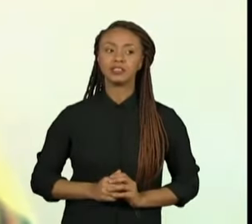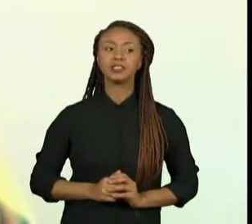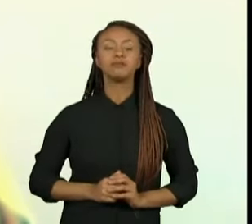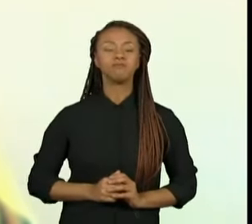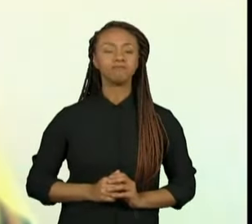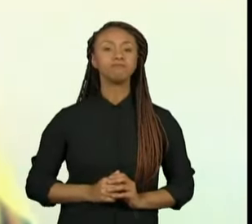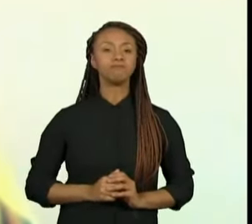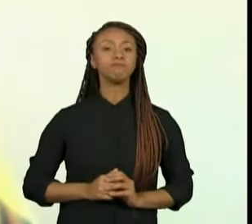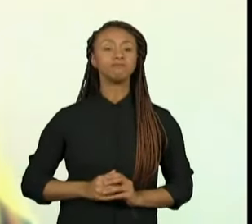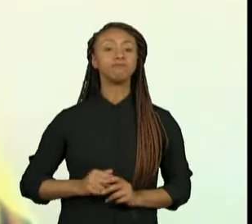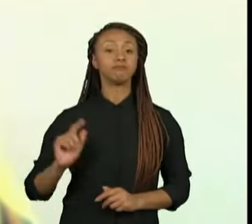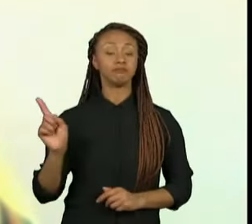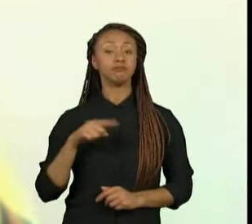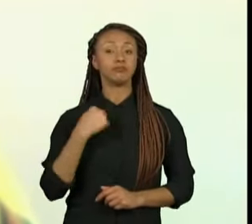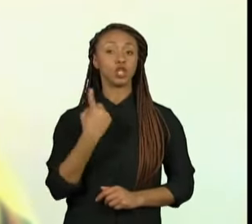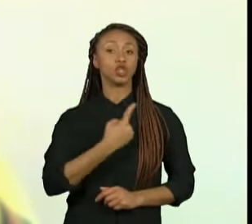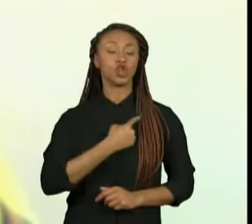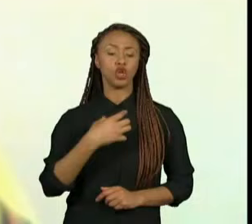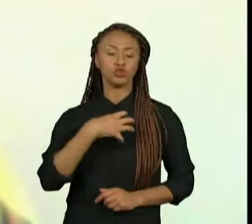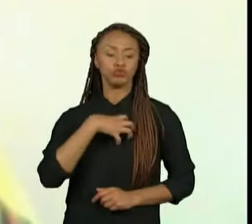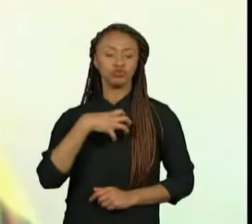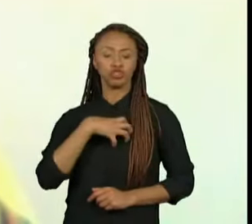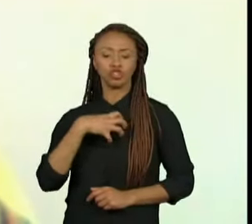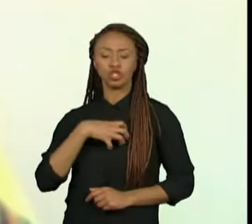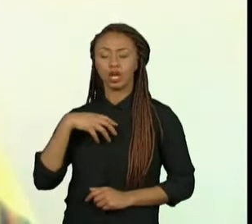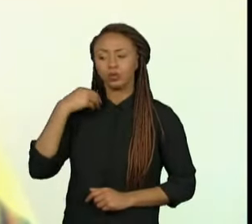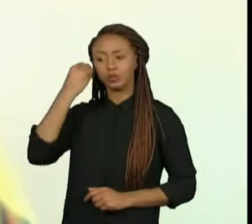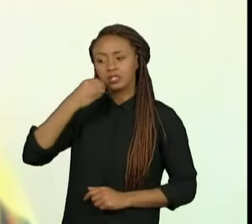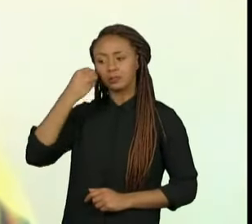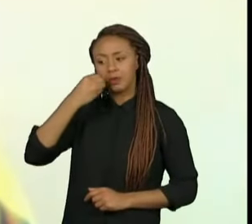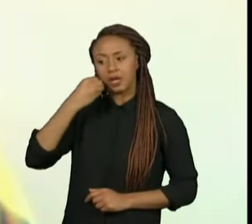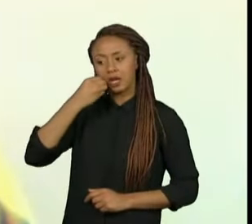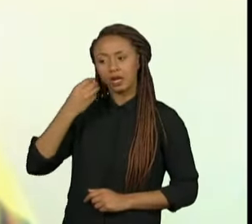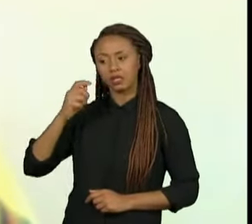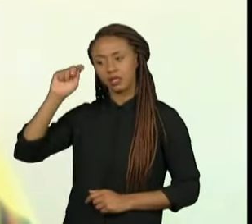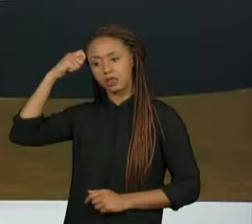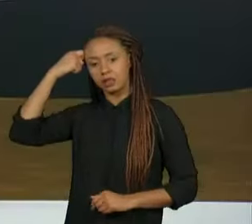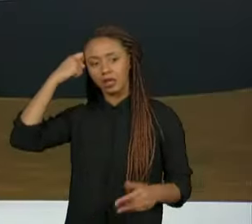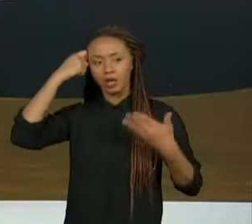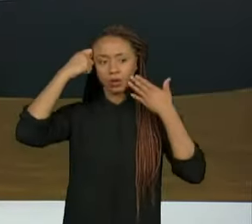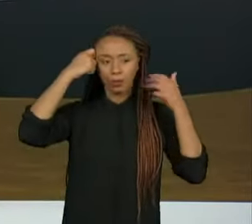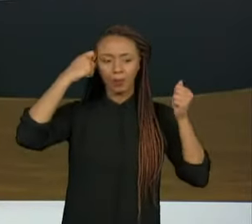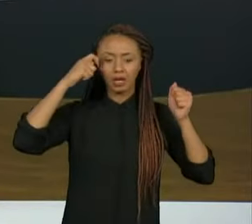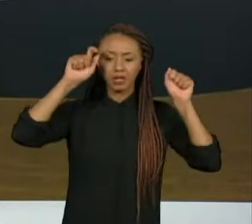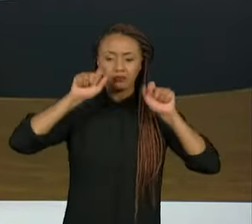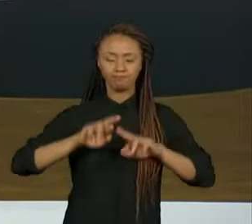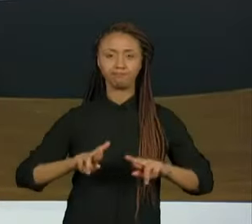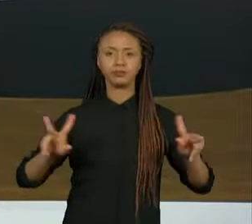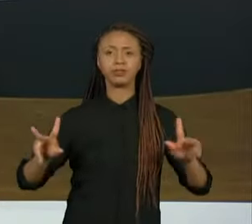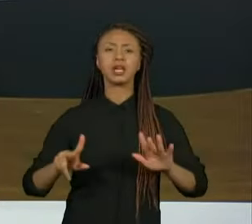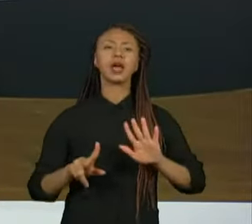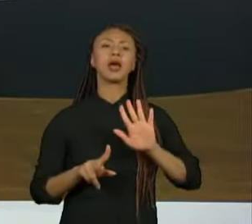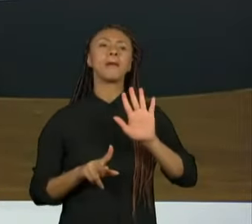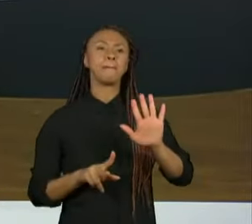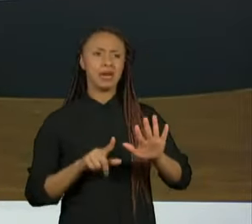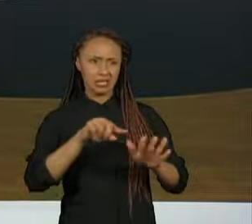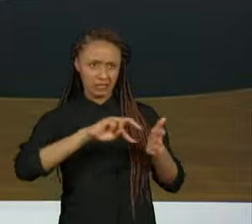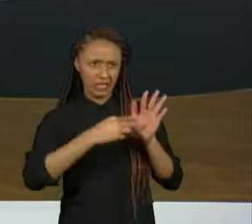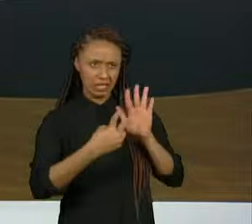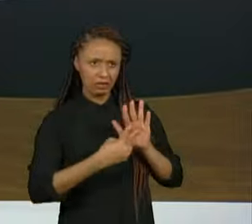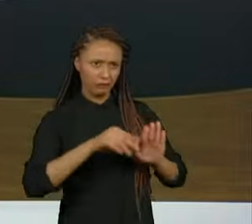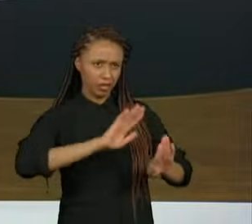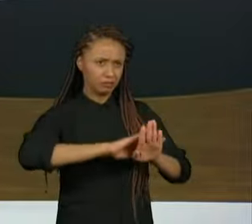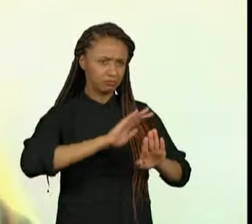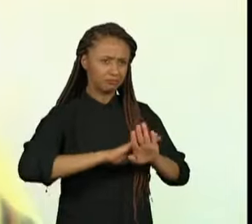nos dá essa escrita diferente de mulheres brancas. Mas a escrita a senhora considera também um ato de